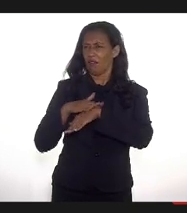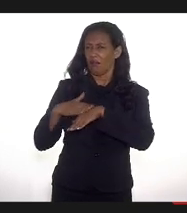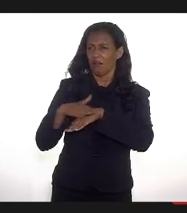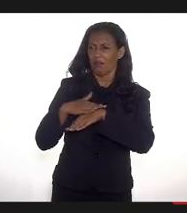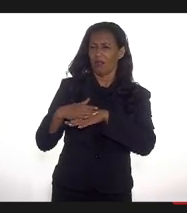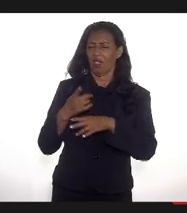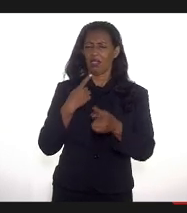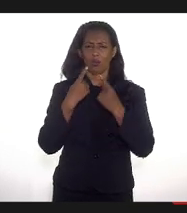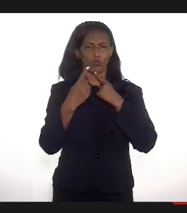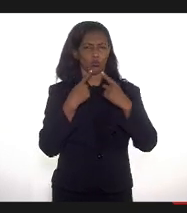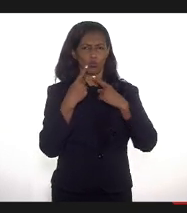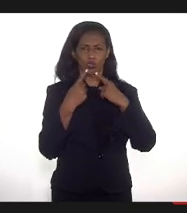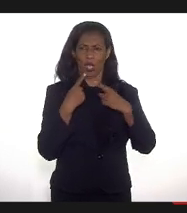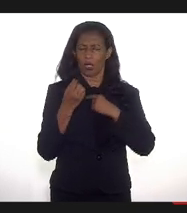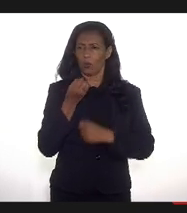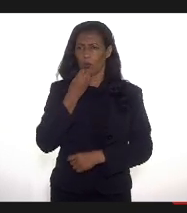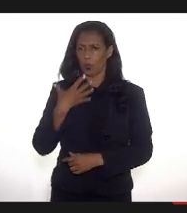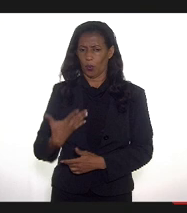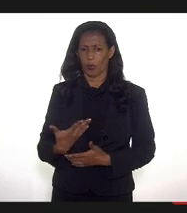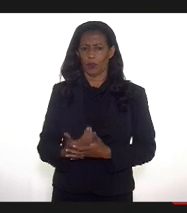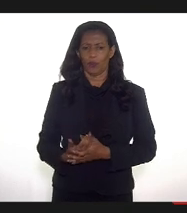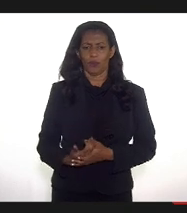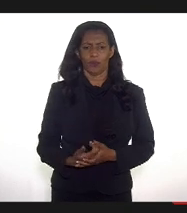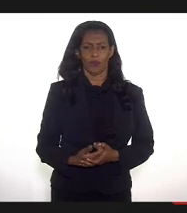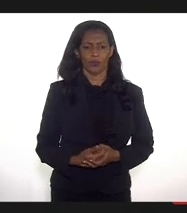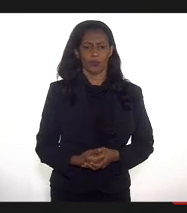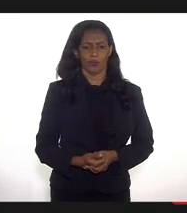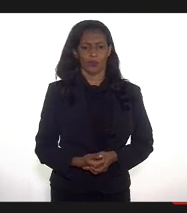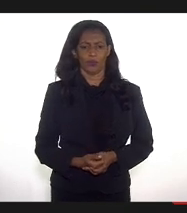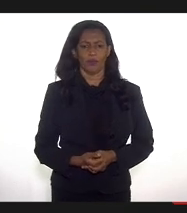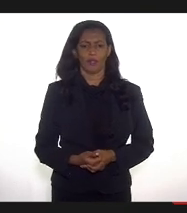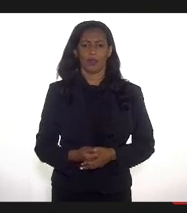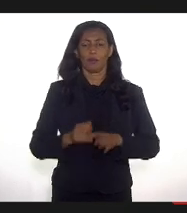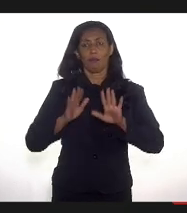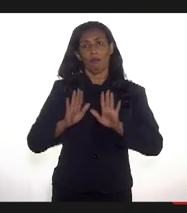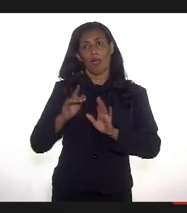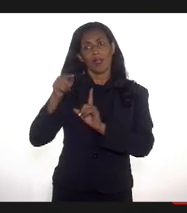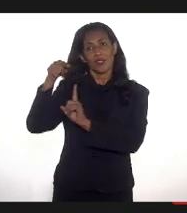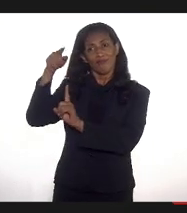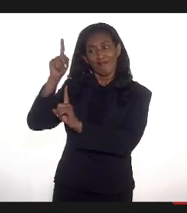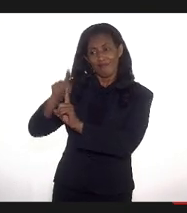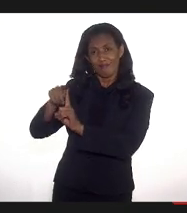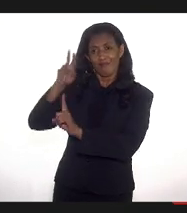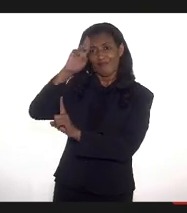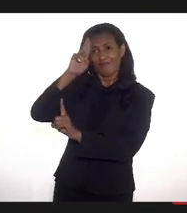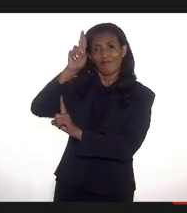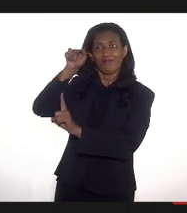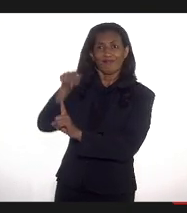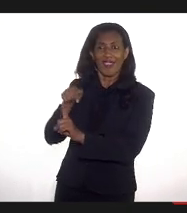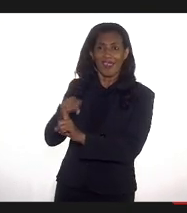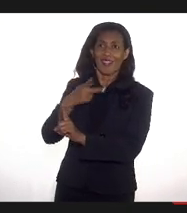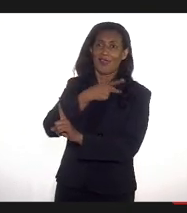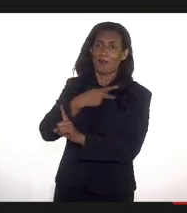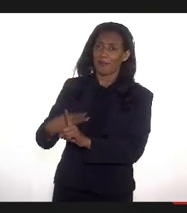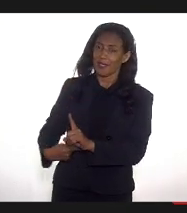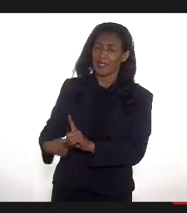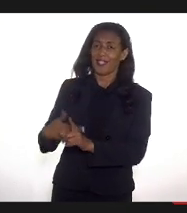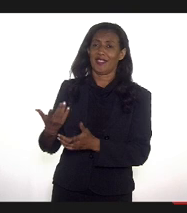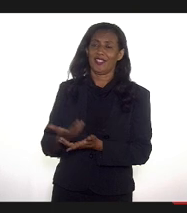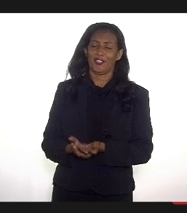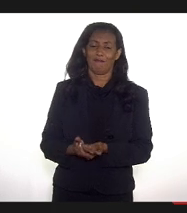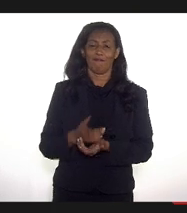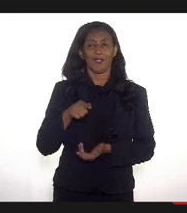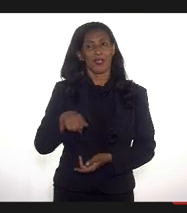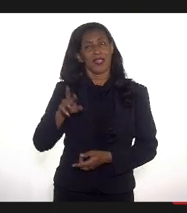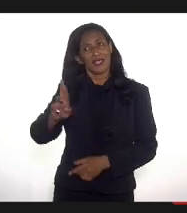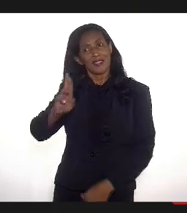um bom diálogo com ele, mas é ele que está na presidência da FAETEC e ele vai ter que, né, tem